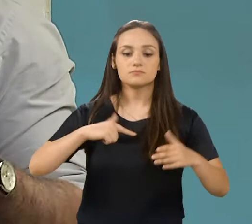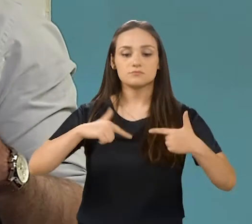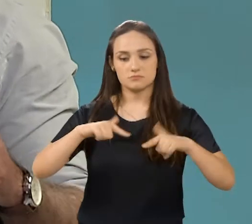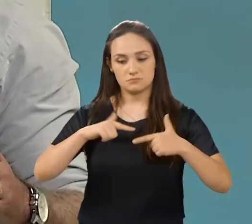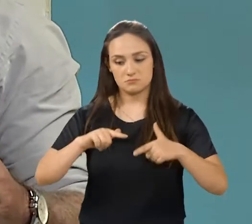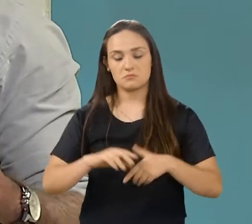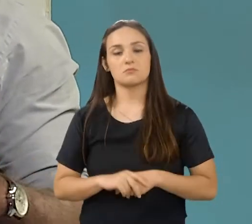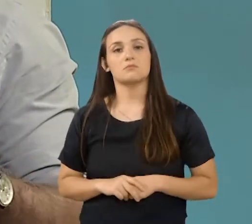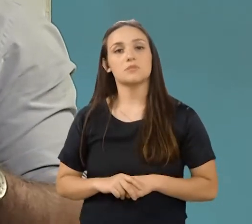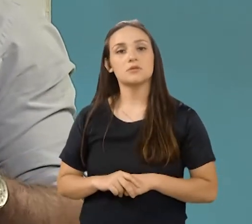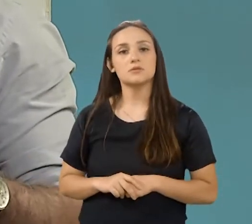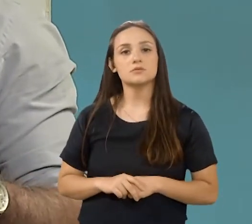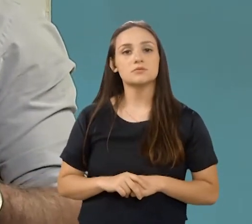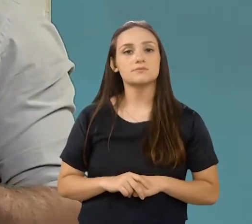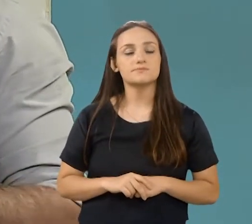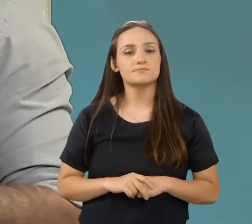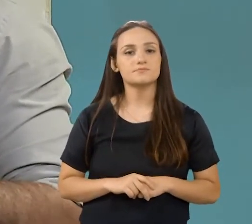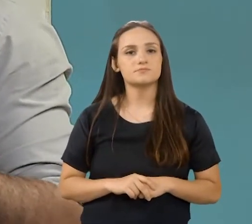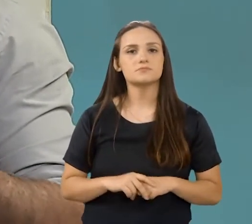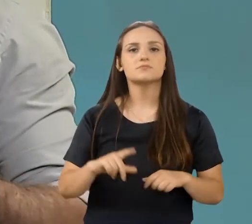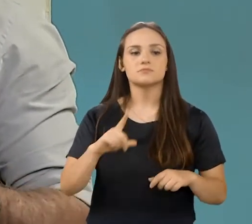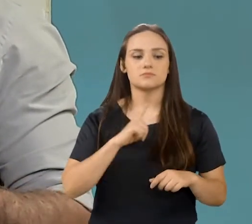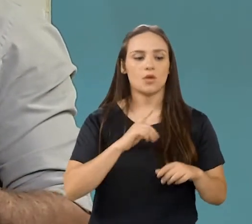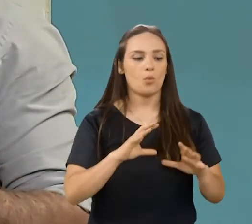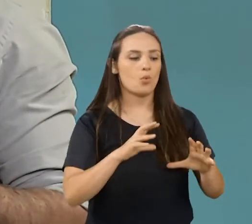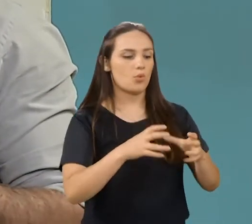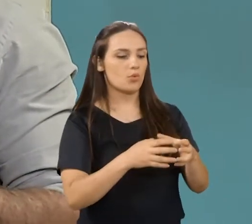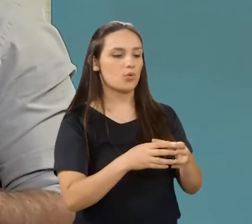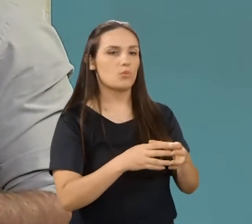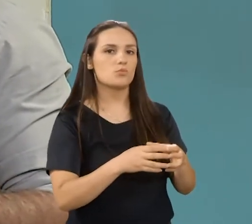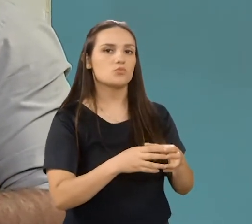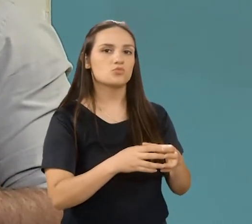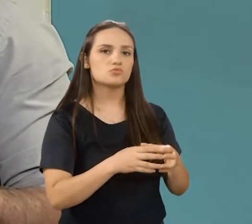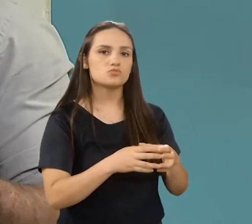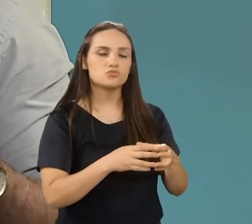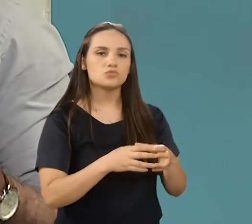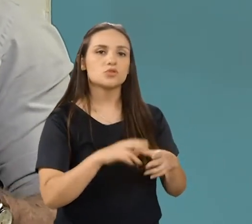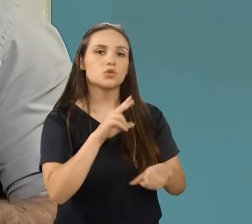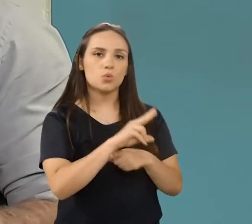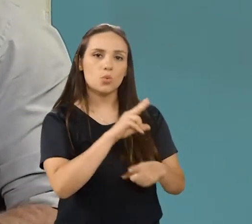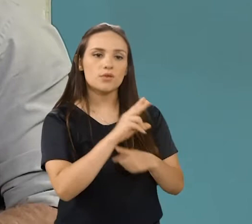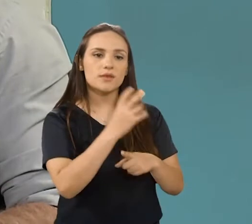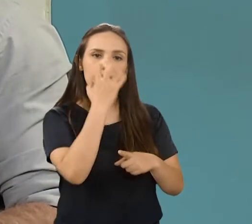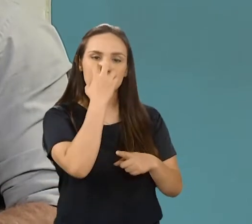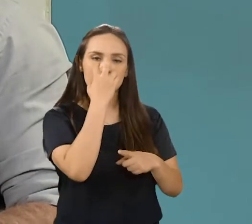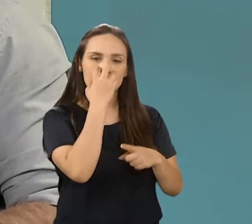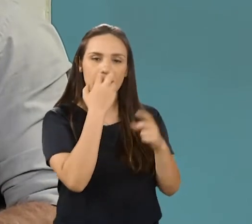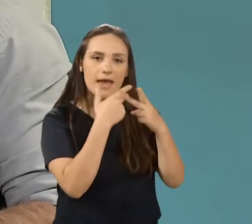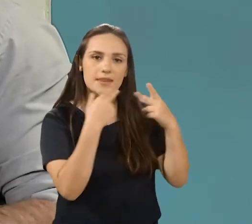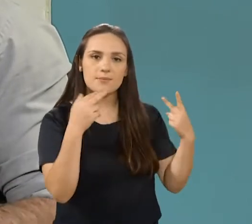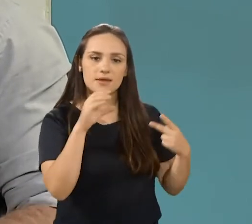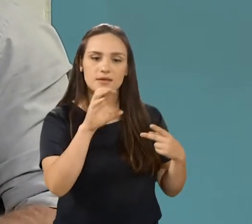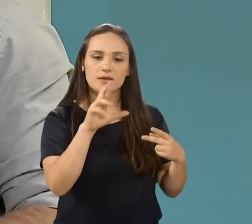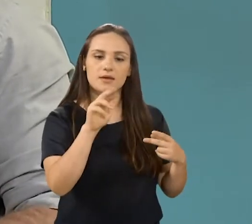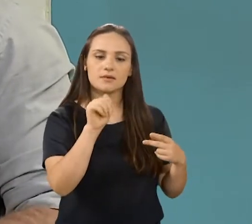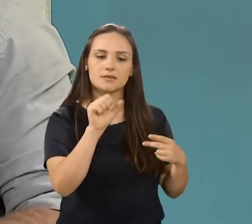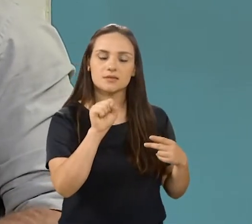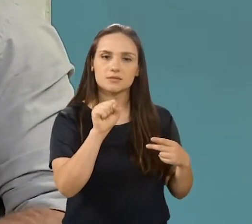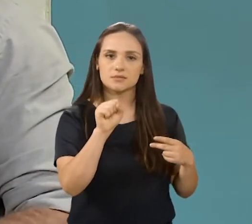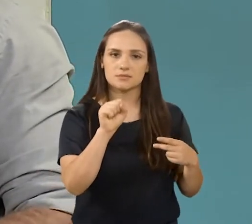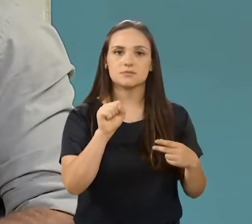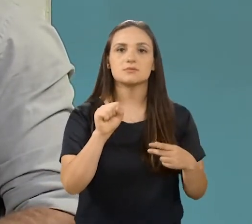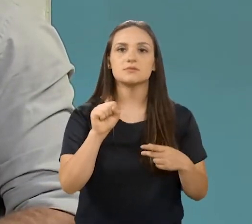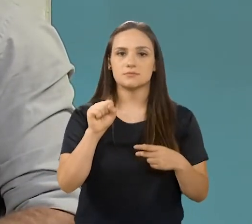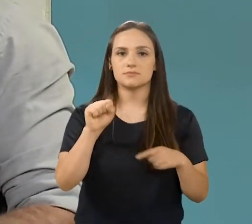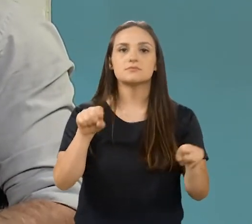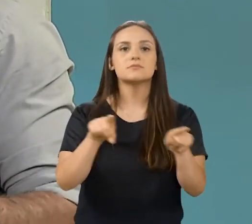já nesse momento tem uma equipe do Centro de Reabilitação de Animais Silvestres, do CRAS, na região do Parque Estadual das